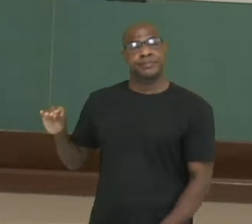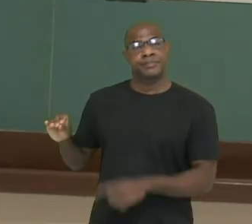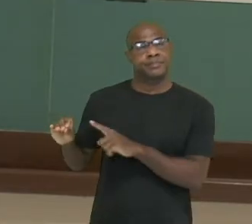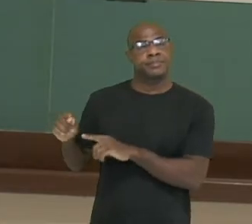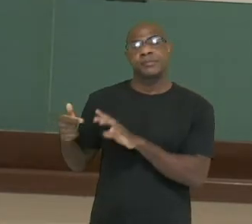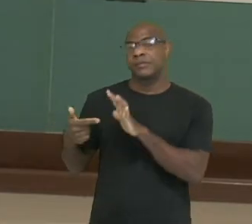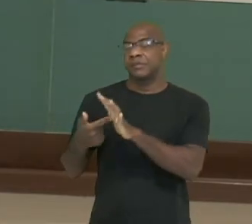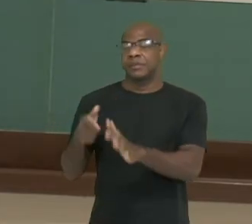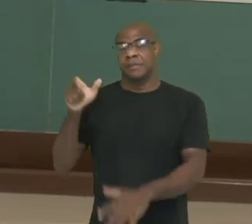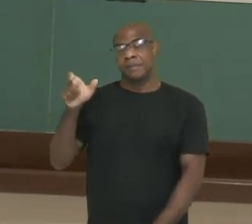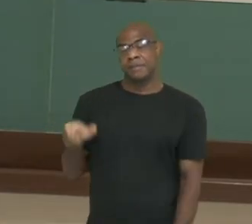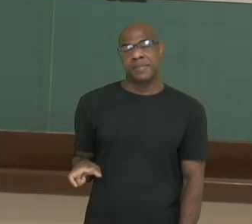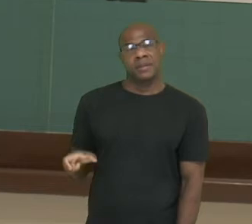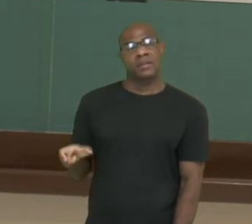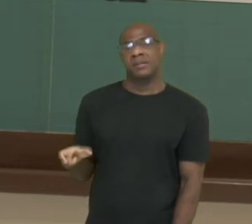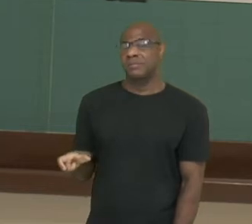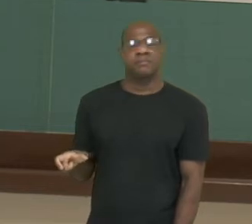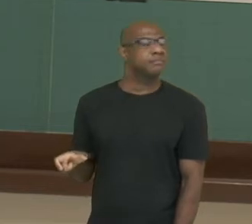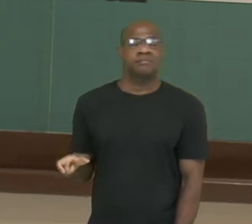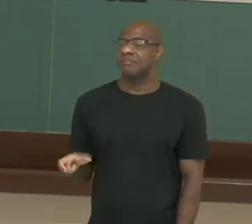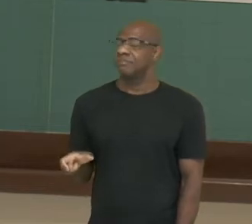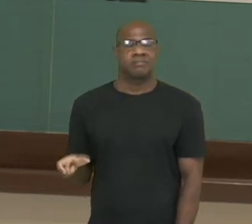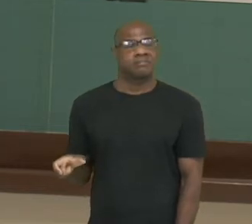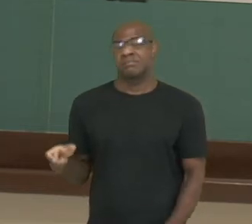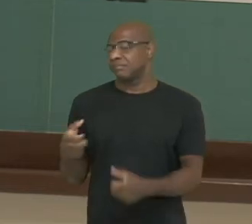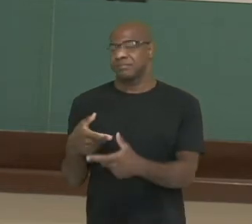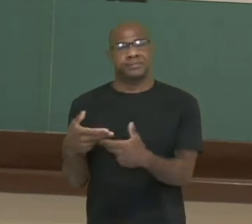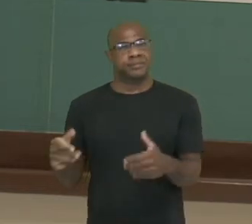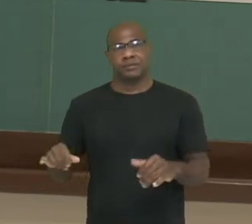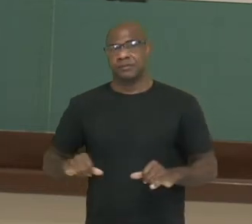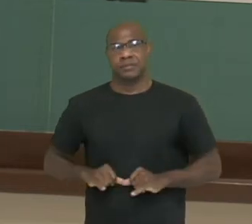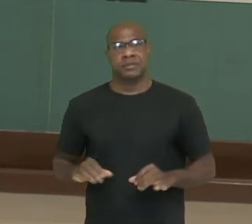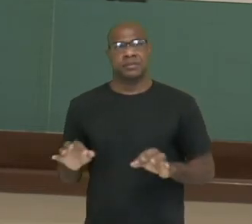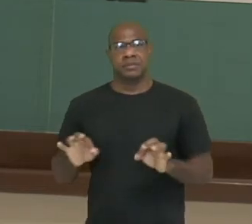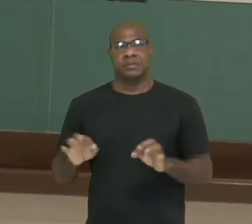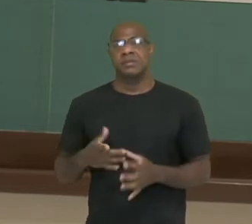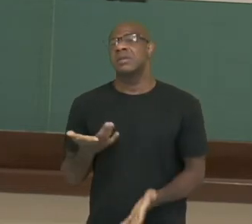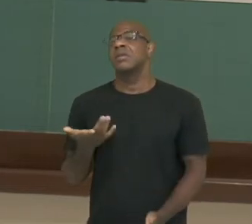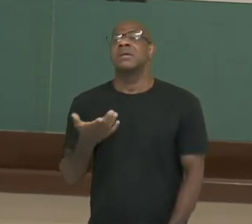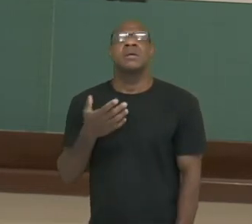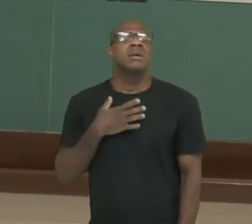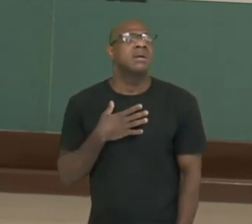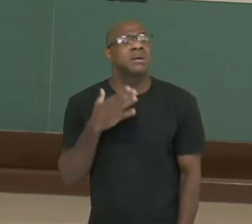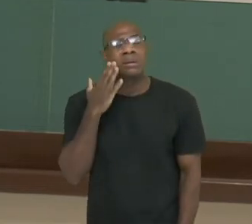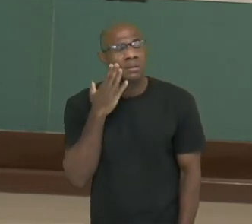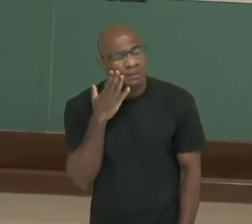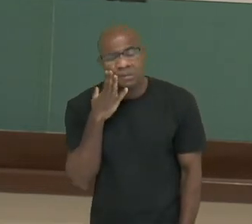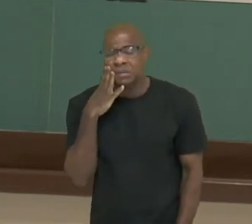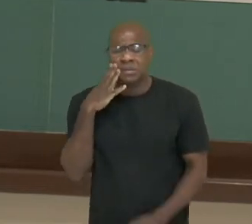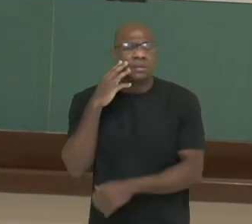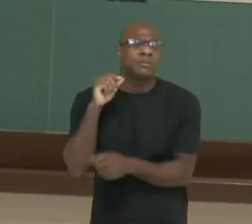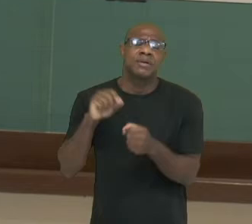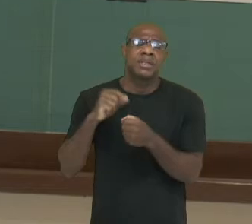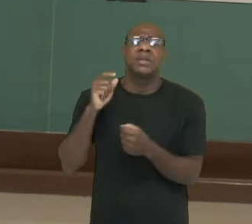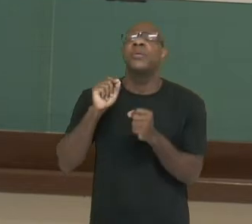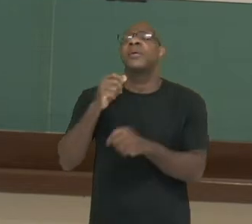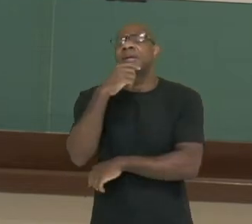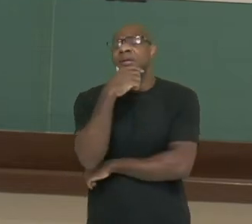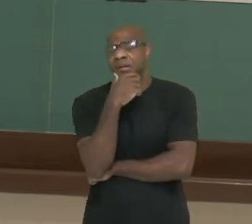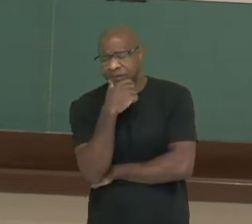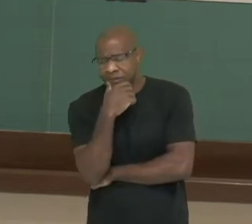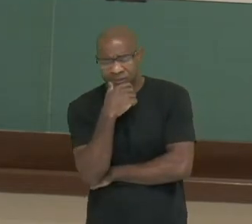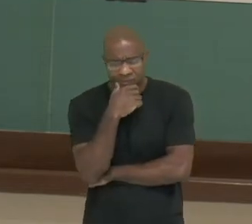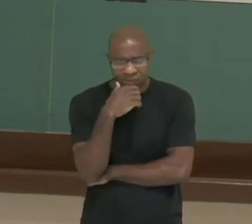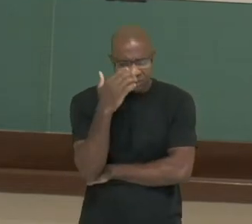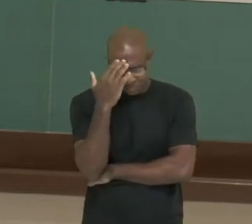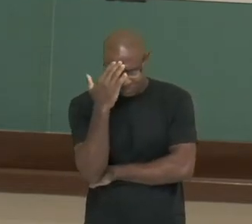a personagem, a carga dela, o sofrimento. Eu não sei, mas o que eu faço? A minha vida,